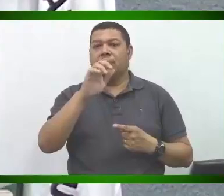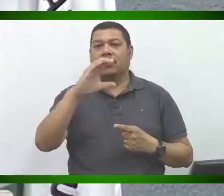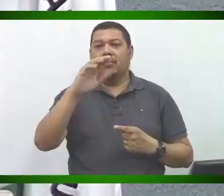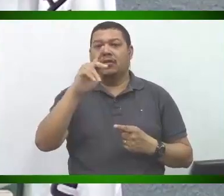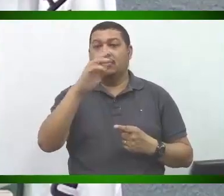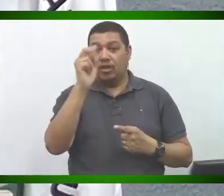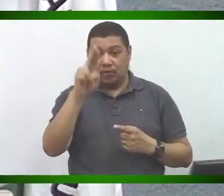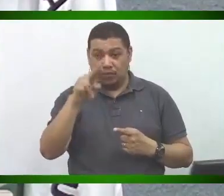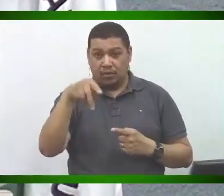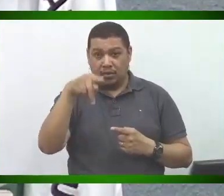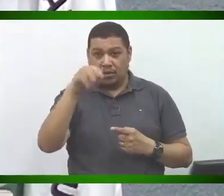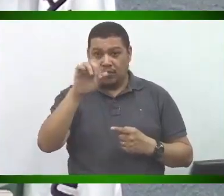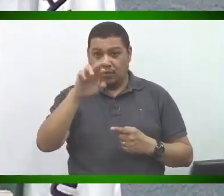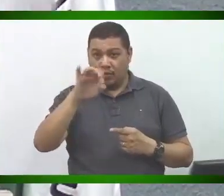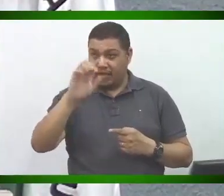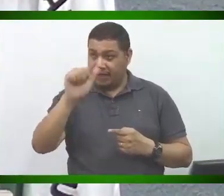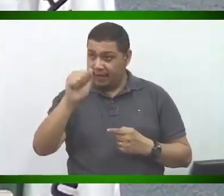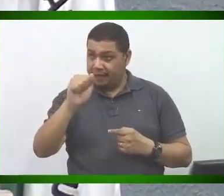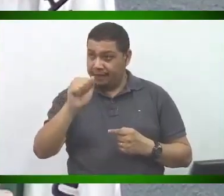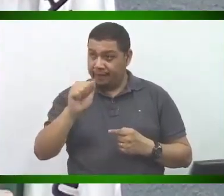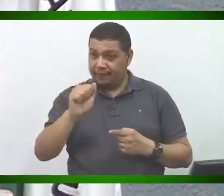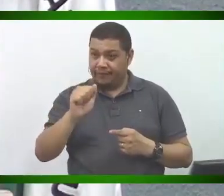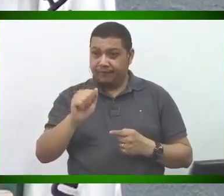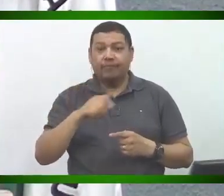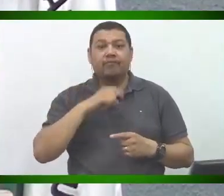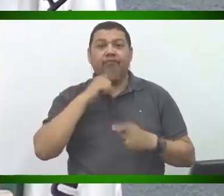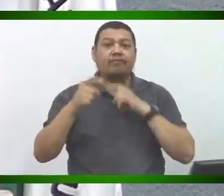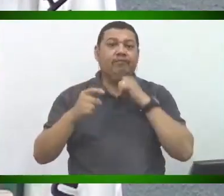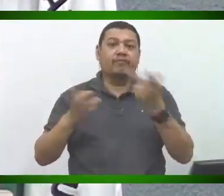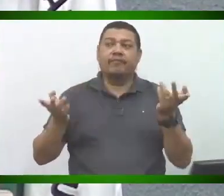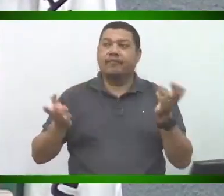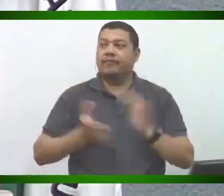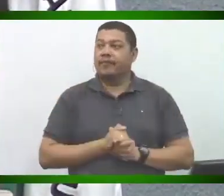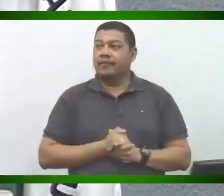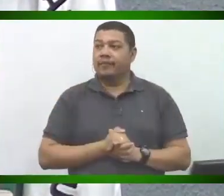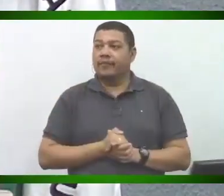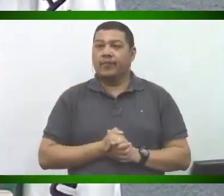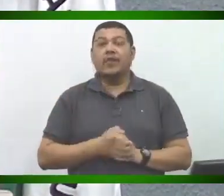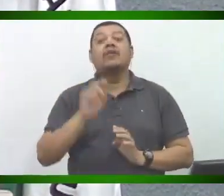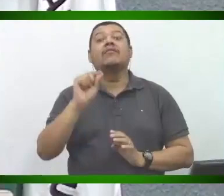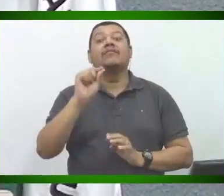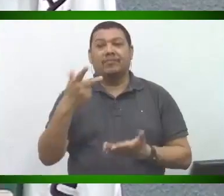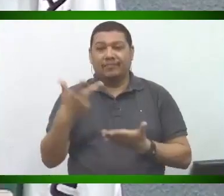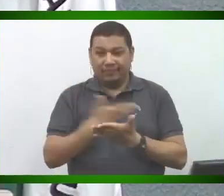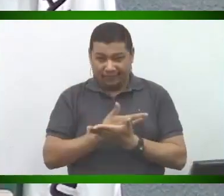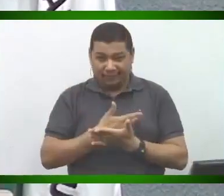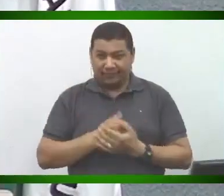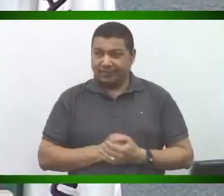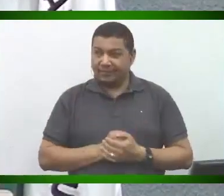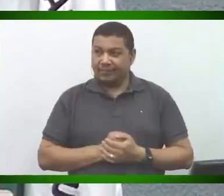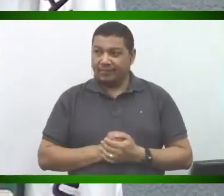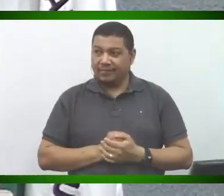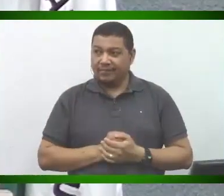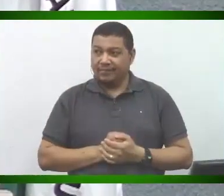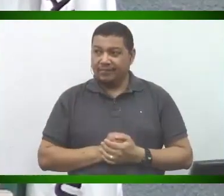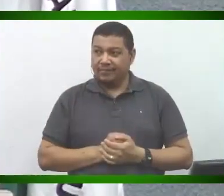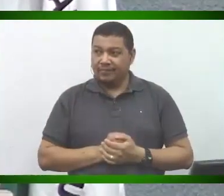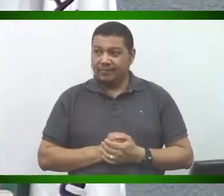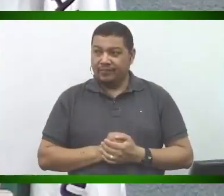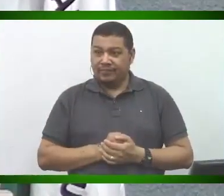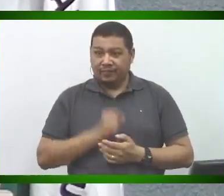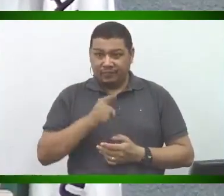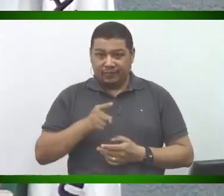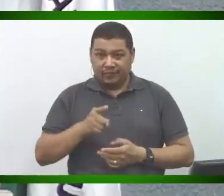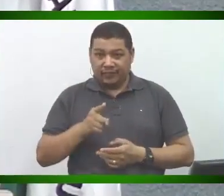poeira! Não deu conta de fazer o tchau poeira. Sabe o que aconteceu com esse tchau poeira? Era para ser executado de